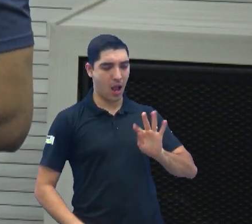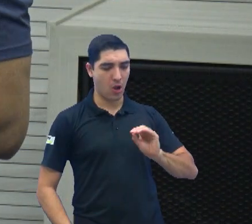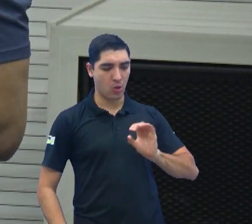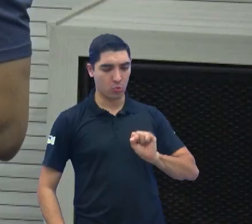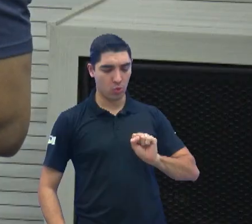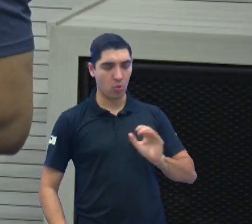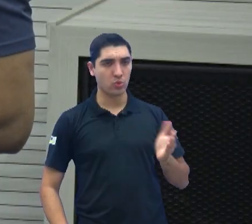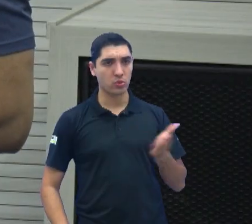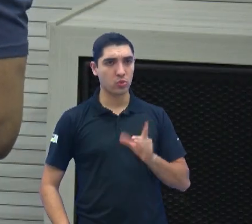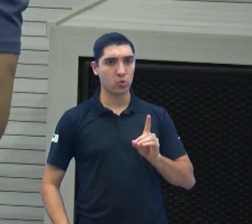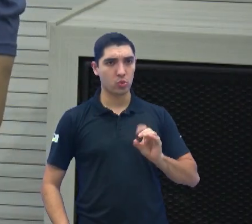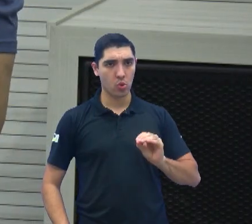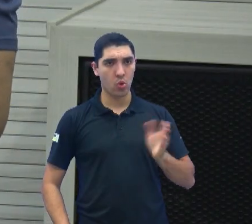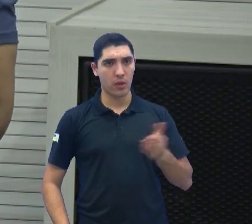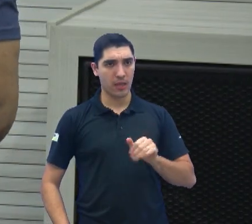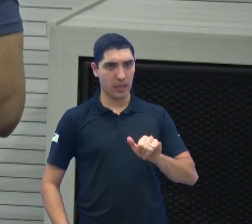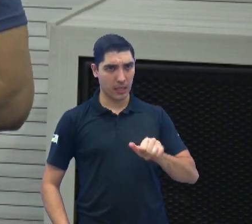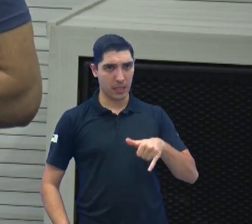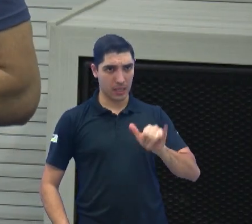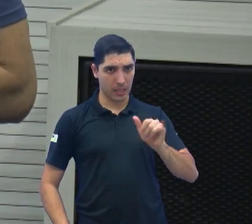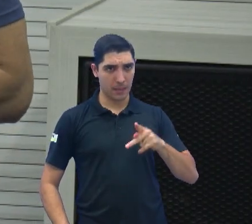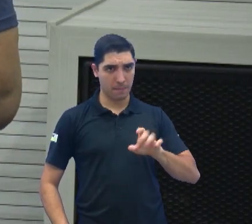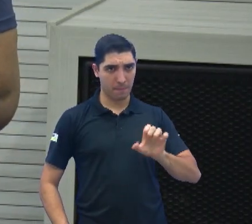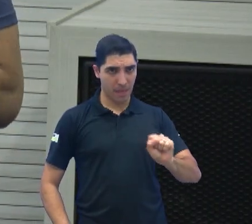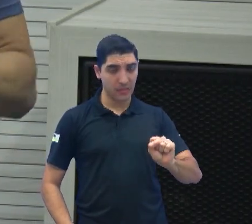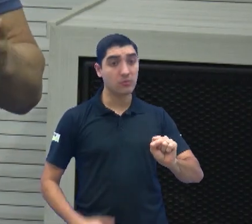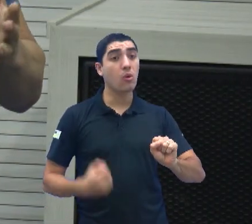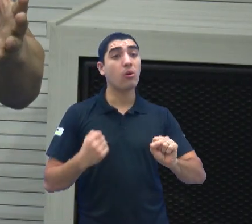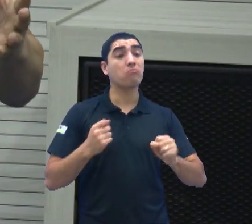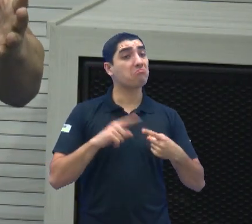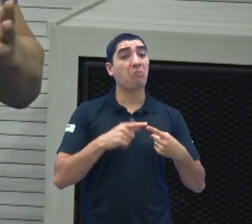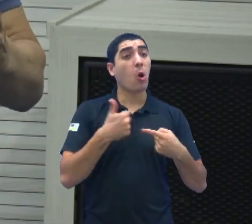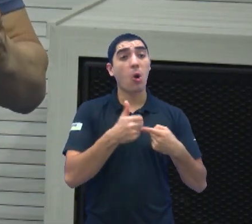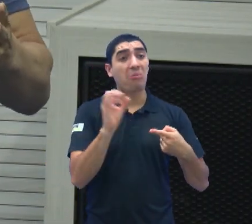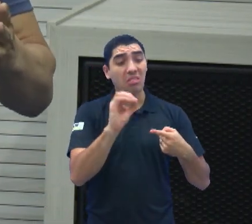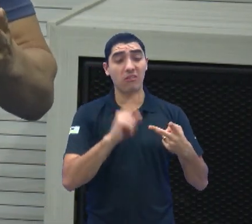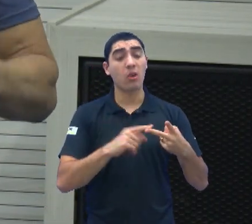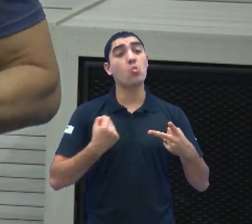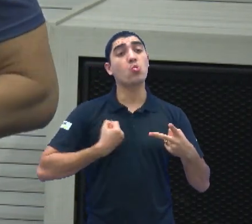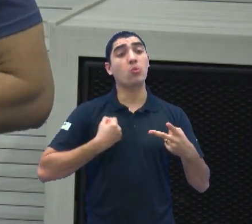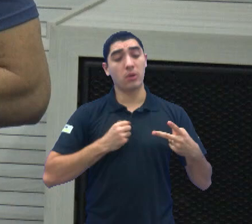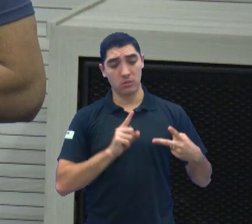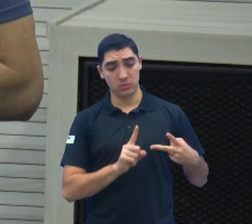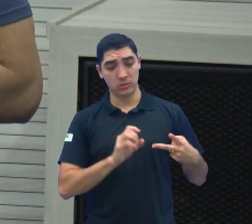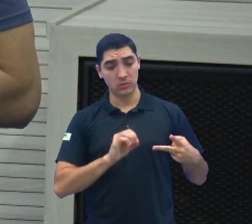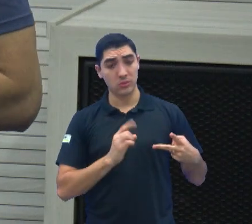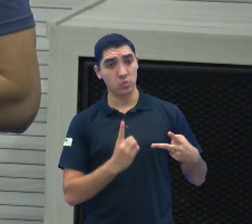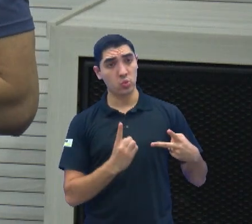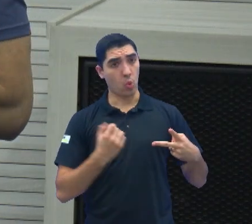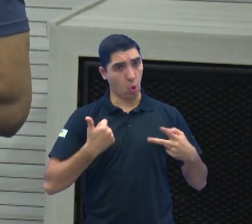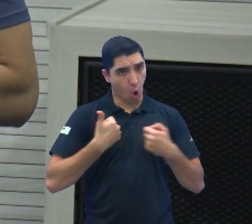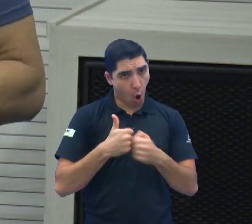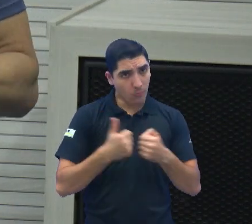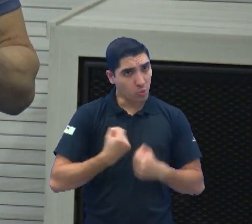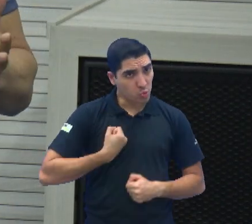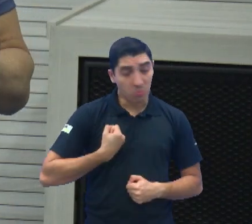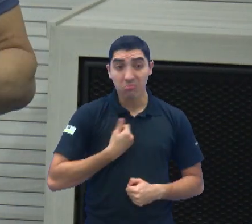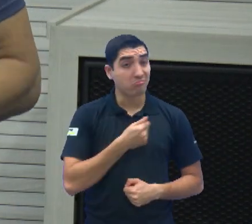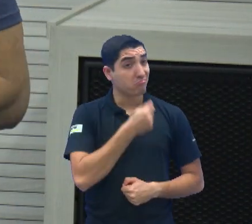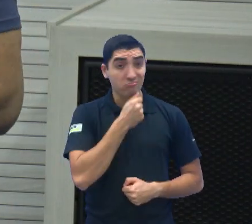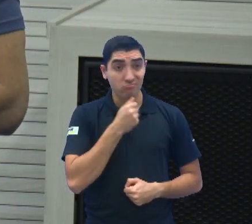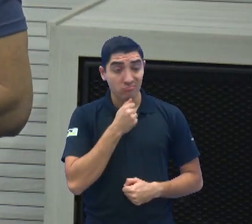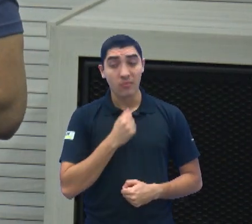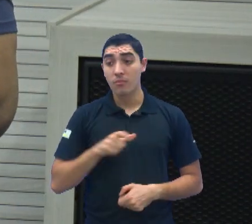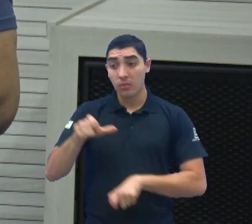linha 101, retiraram várias linhas, né, vários horários, a população tendo que andar 1,5